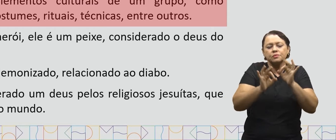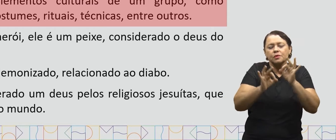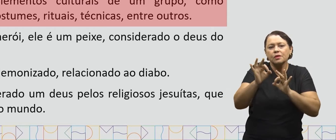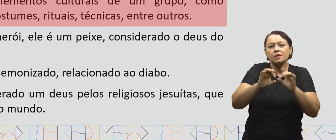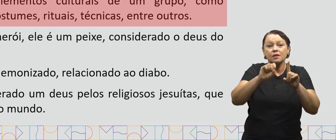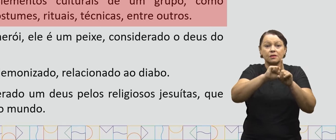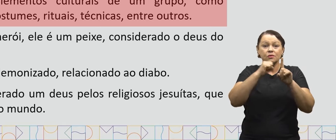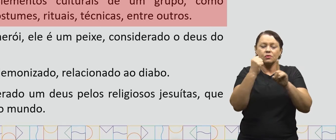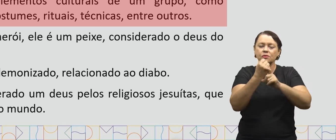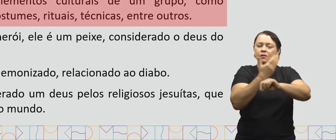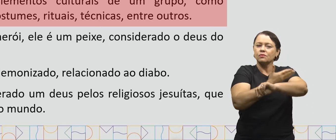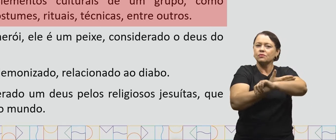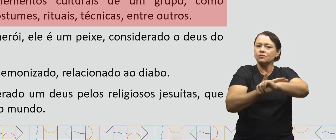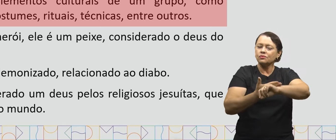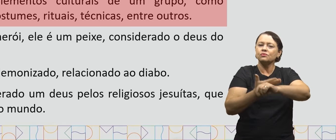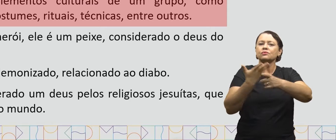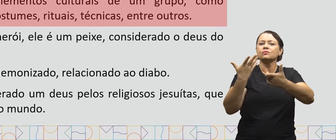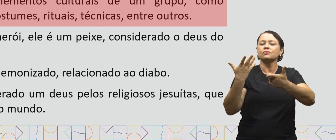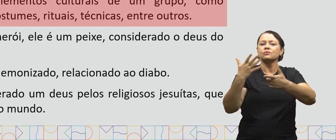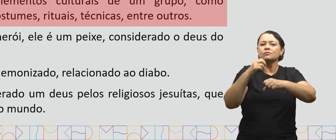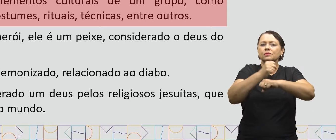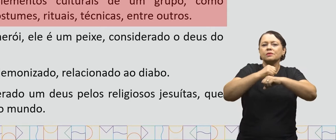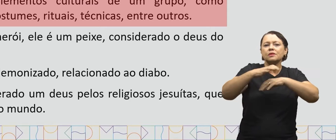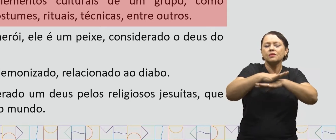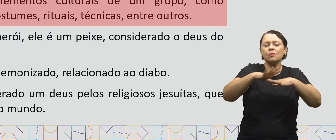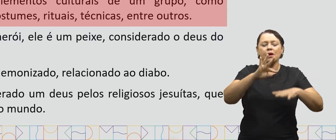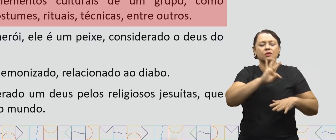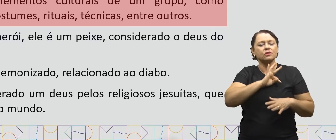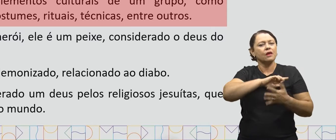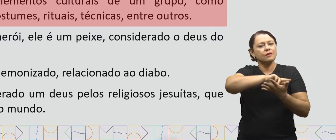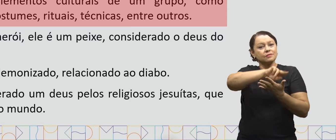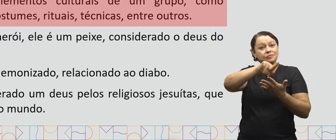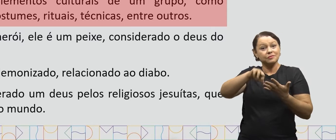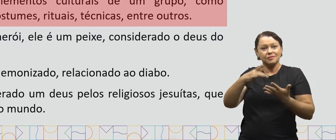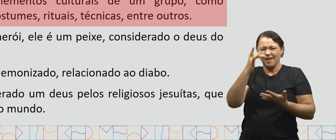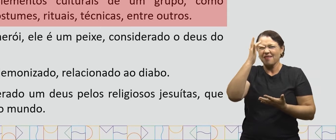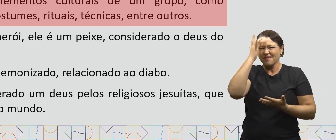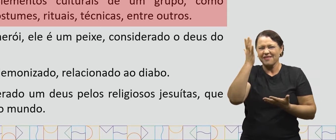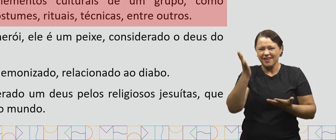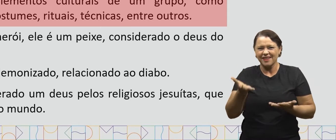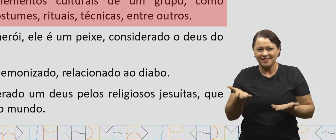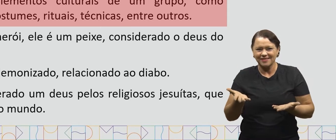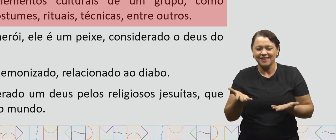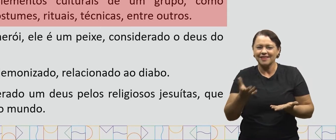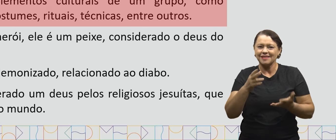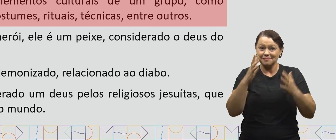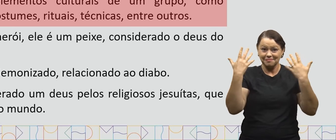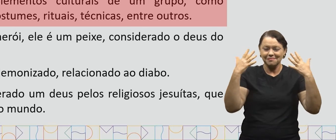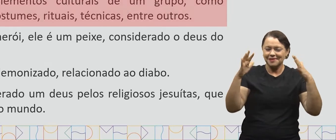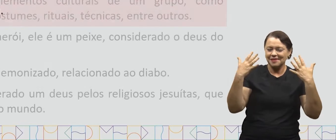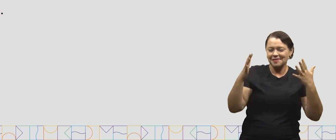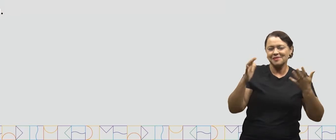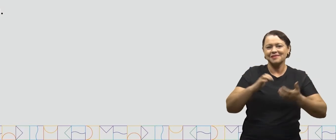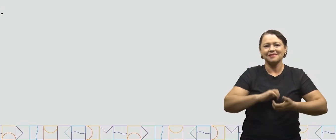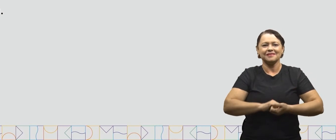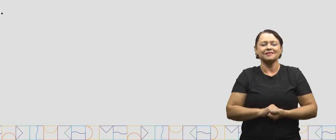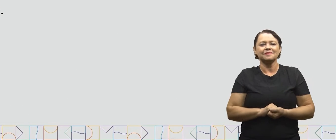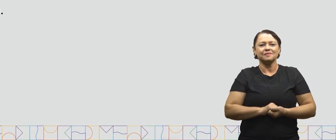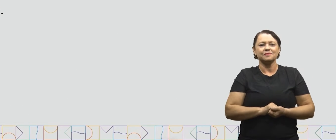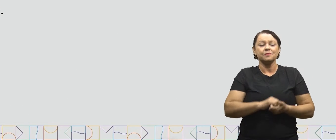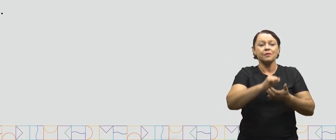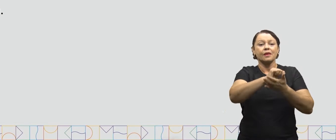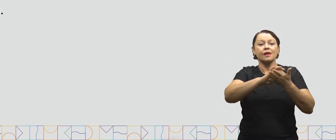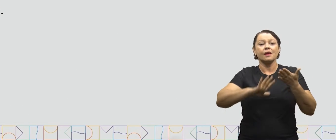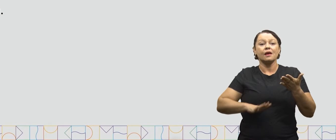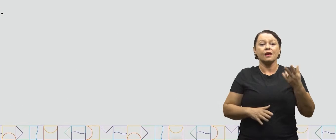organização social, costumes, rituais, técnicas, entre outros. Essa foi fácil, hein? Acertou? Parabéns! Vamos à